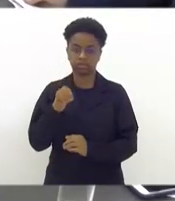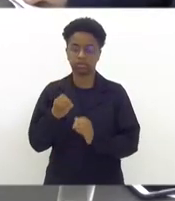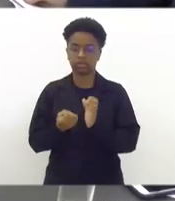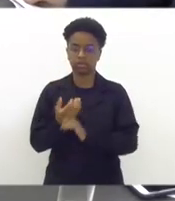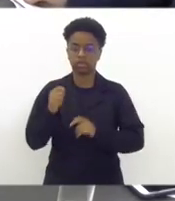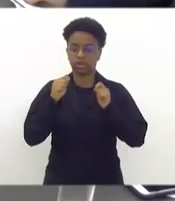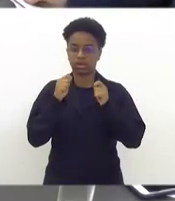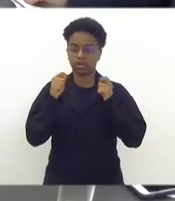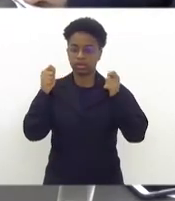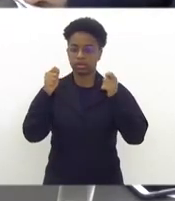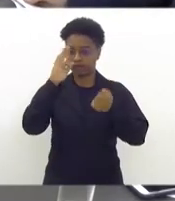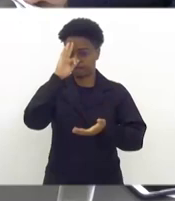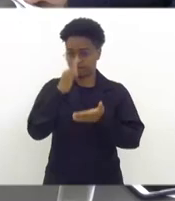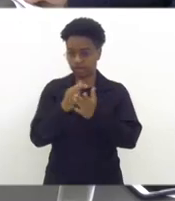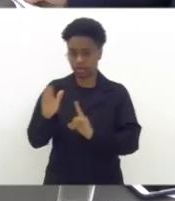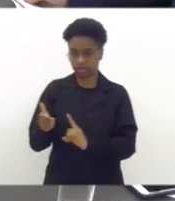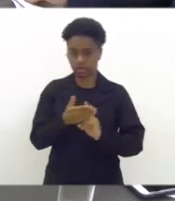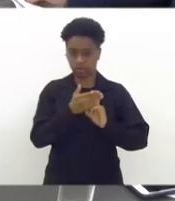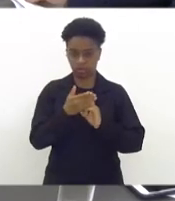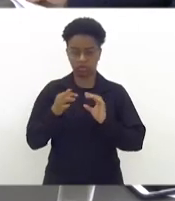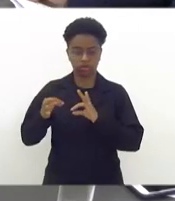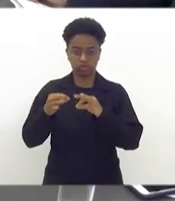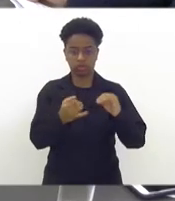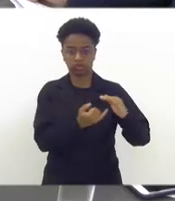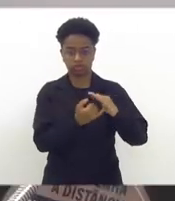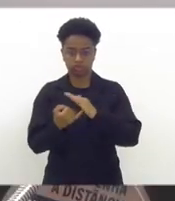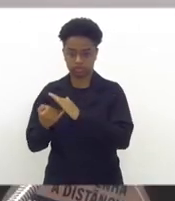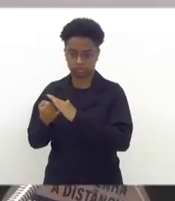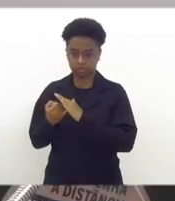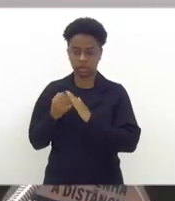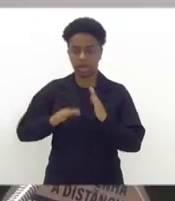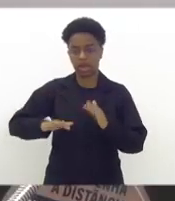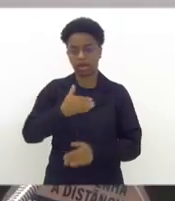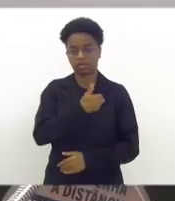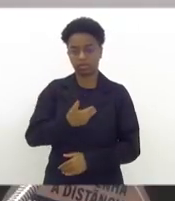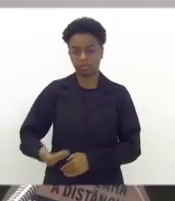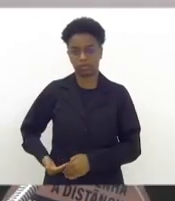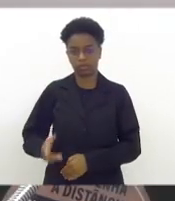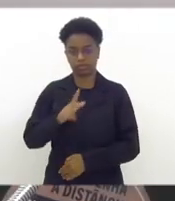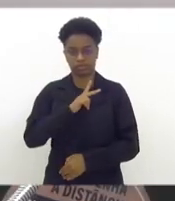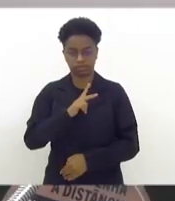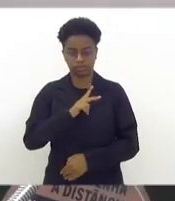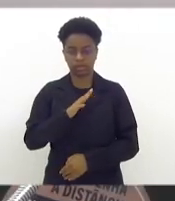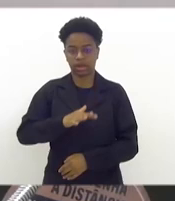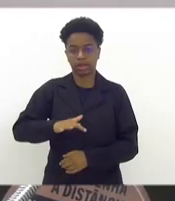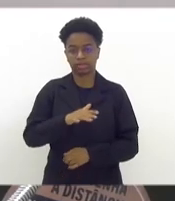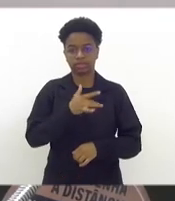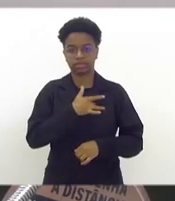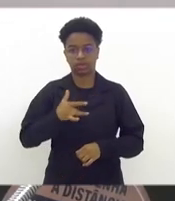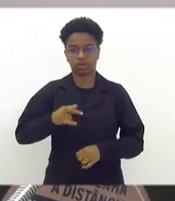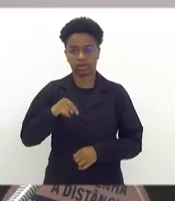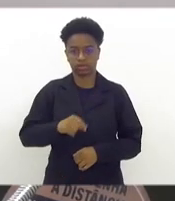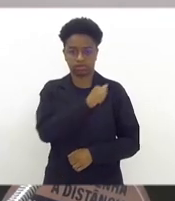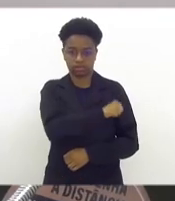campanha permanente Fé que Acolhe em todas as instituições das redes públicas e privadas de saúde do Estado do Rio de